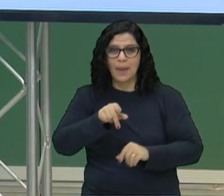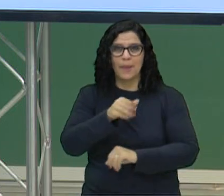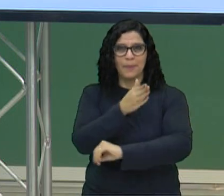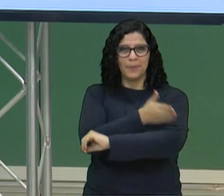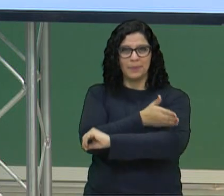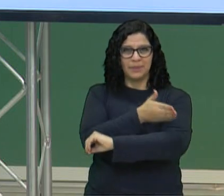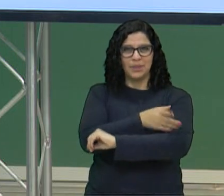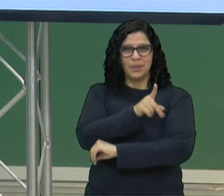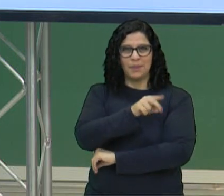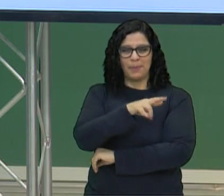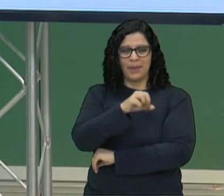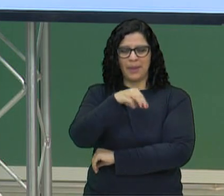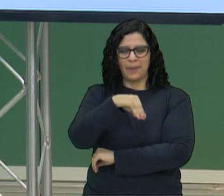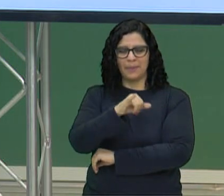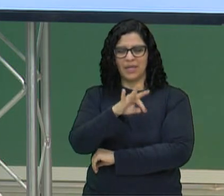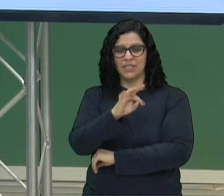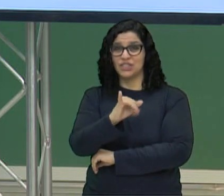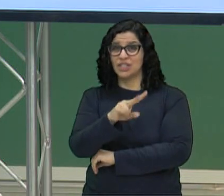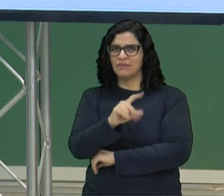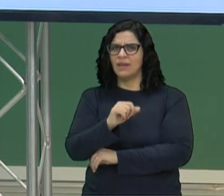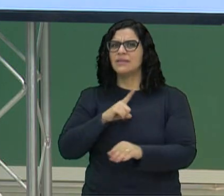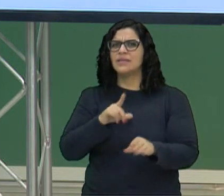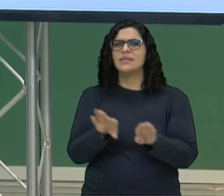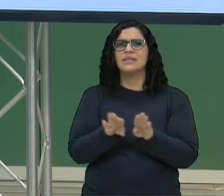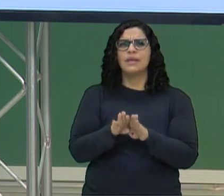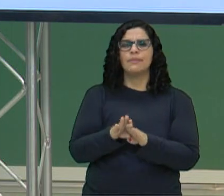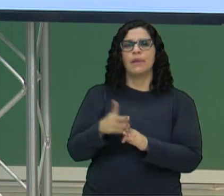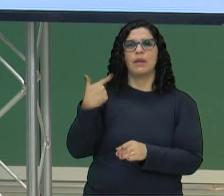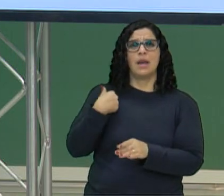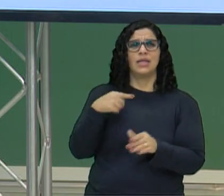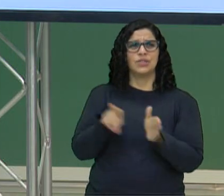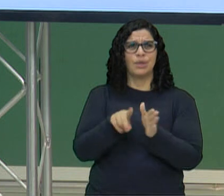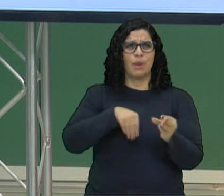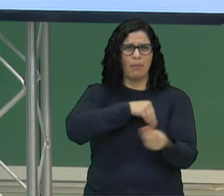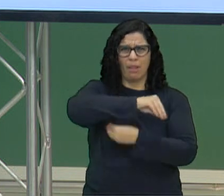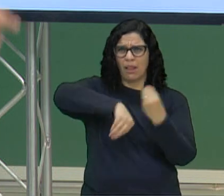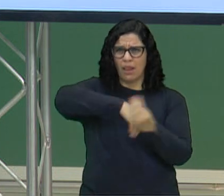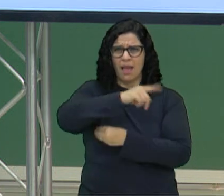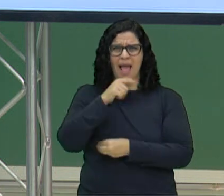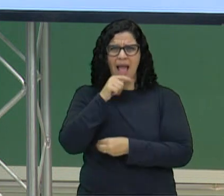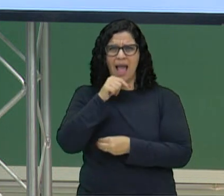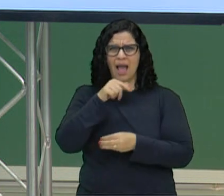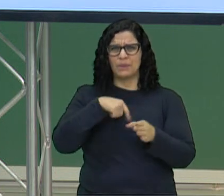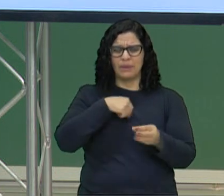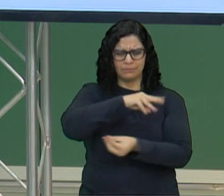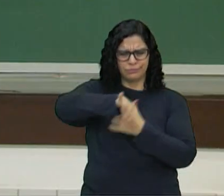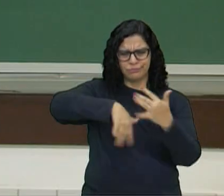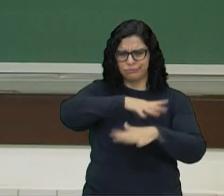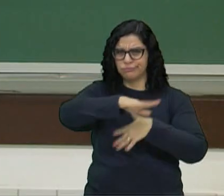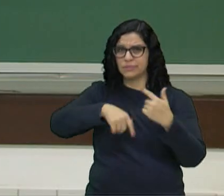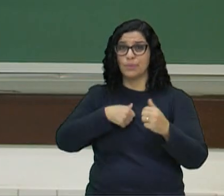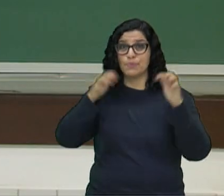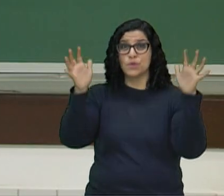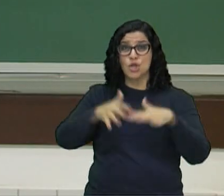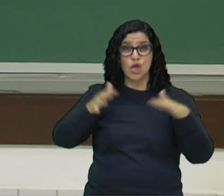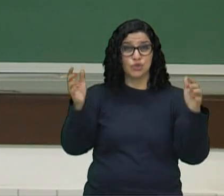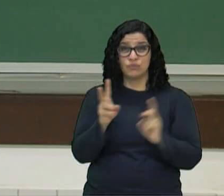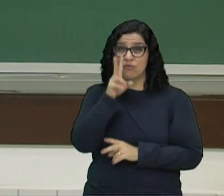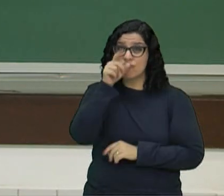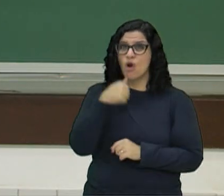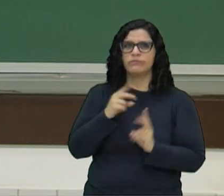comida, alta taxa de sais minerais, muita lixiviação, então a água transportando nutrientes por causa das chuvas